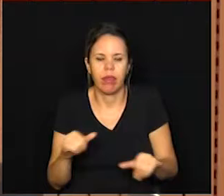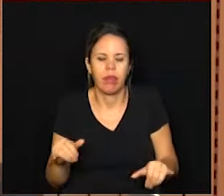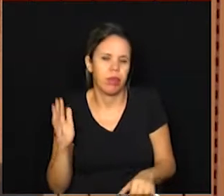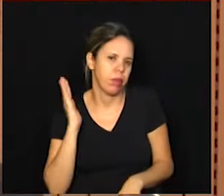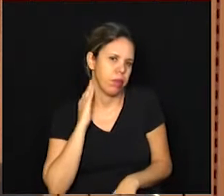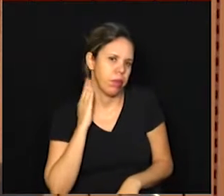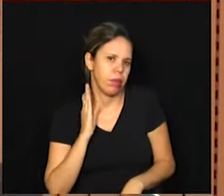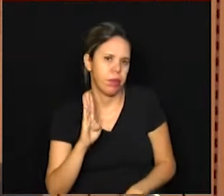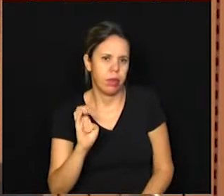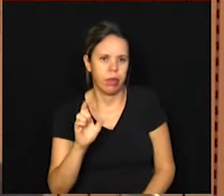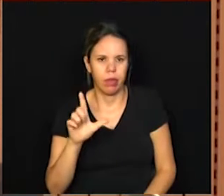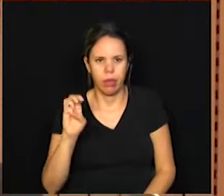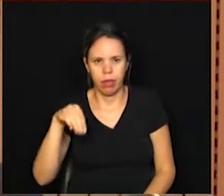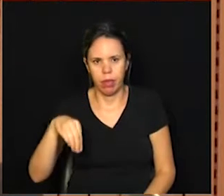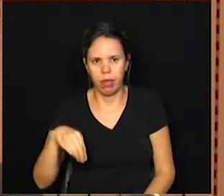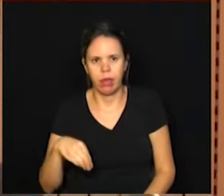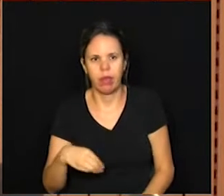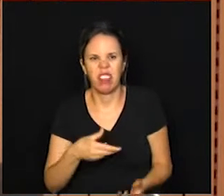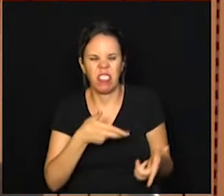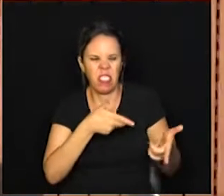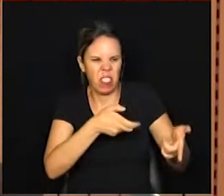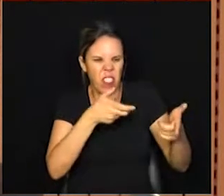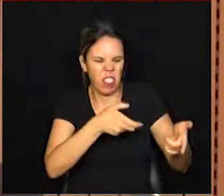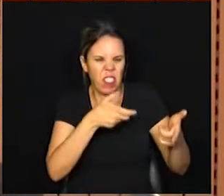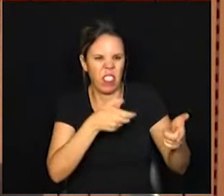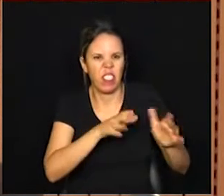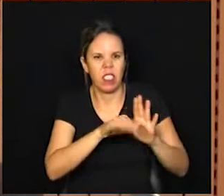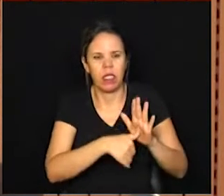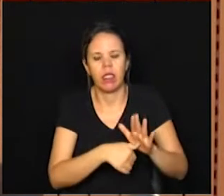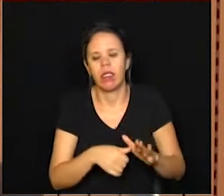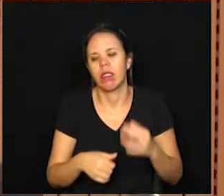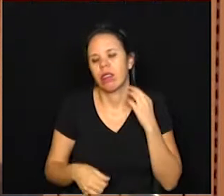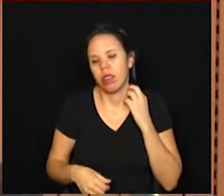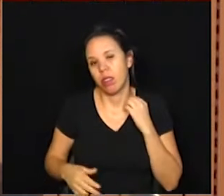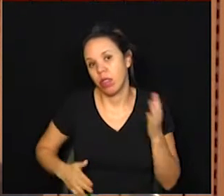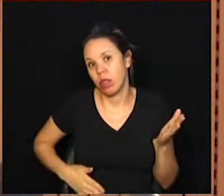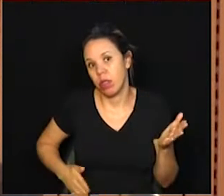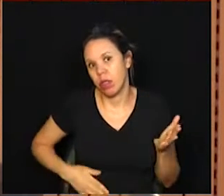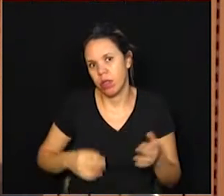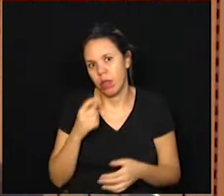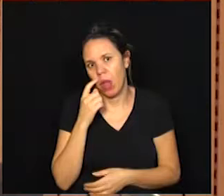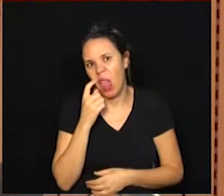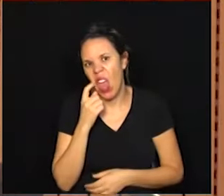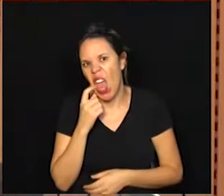foram vítimas de assaltos. Segundo eles, os bandidos cometeram